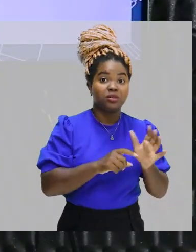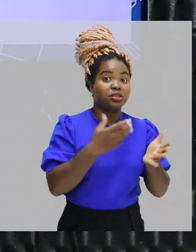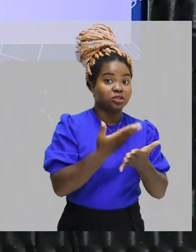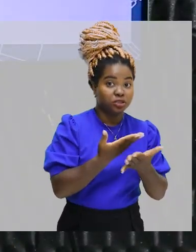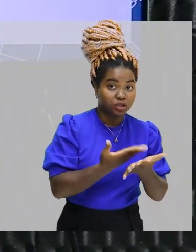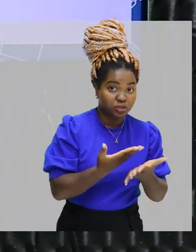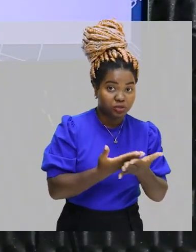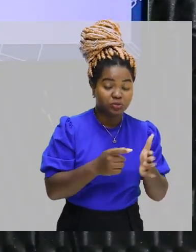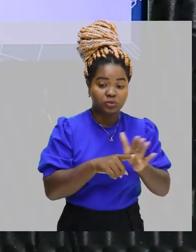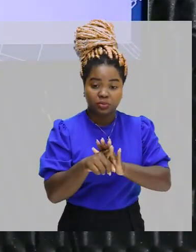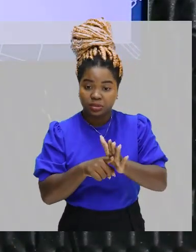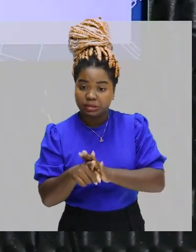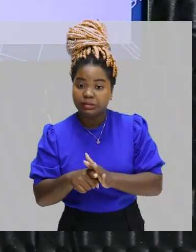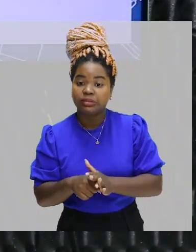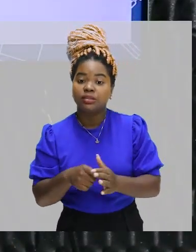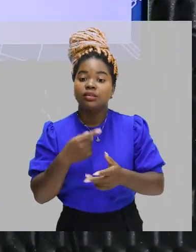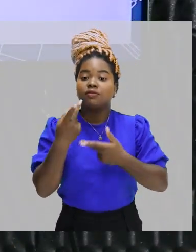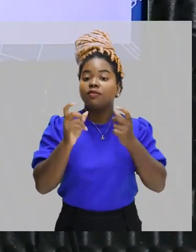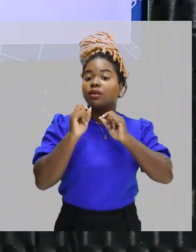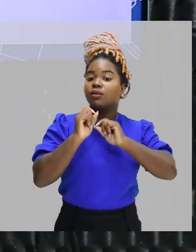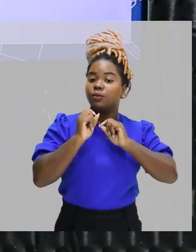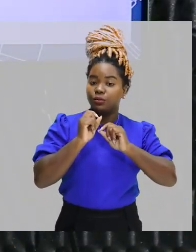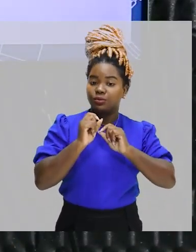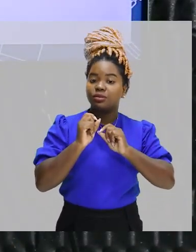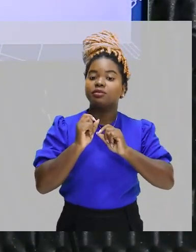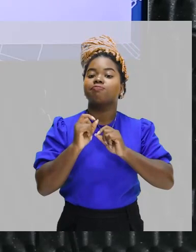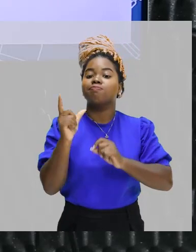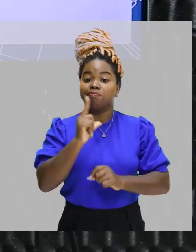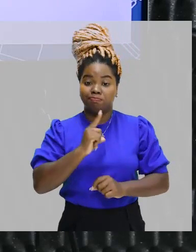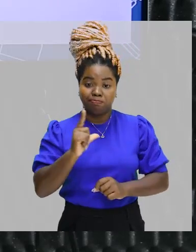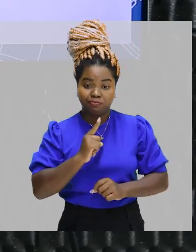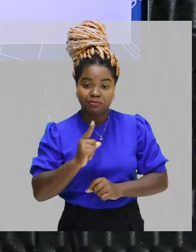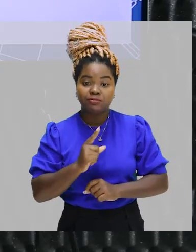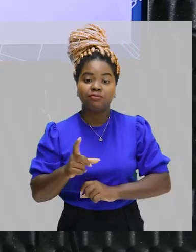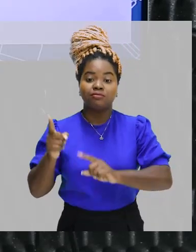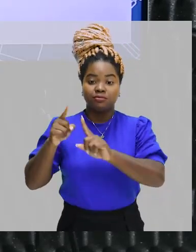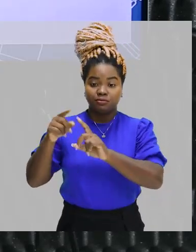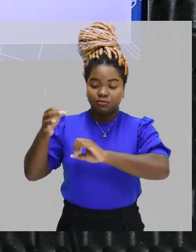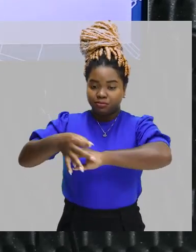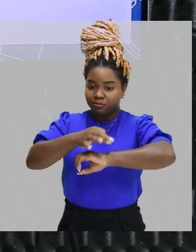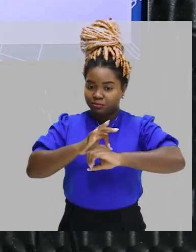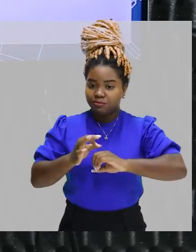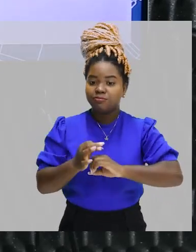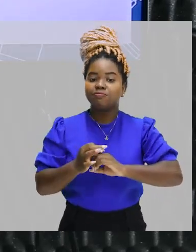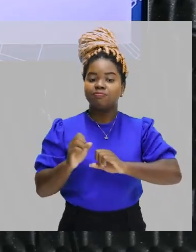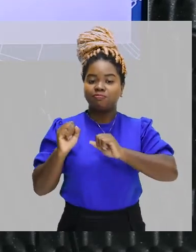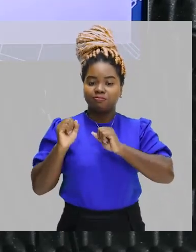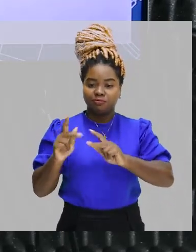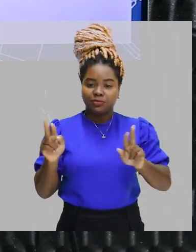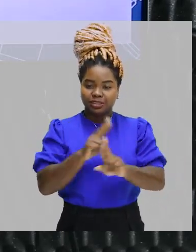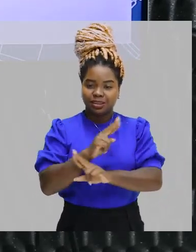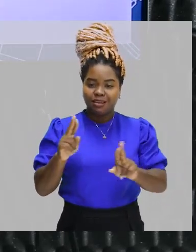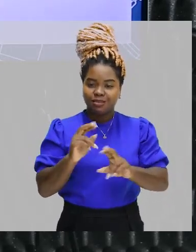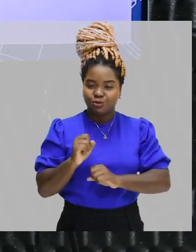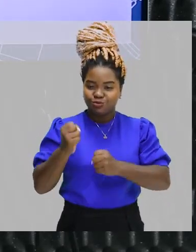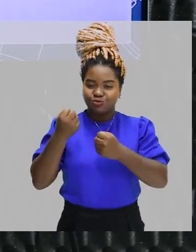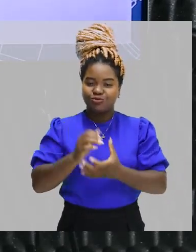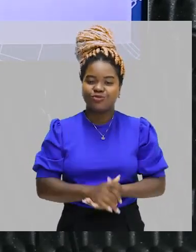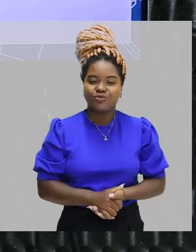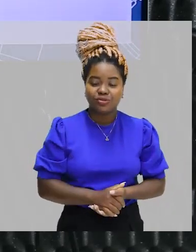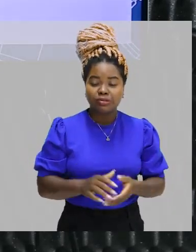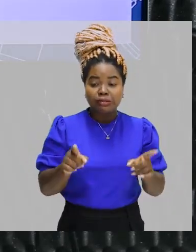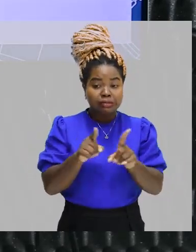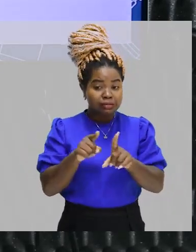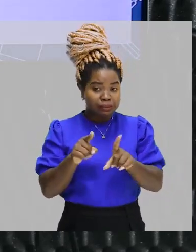das outras partículas, né, que fazem parte aí dessa relação de forças, tá ok? E nós vamos falar